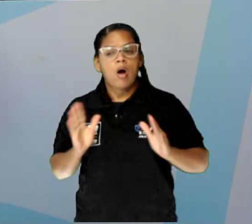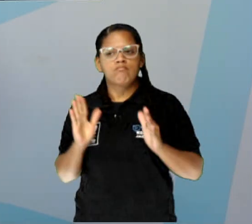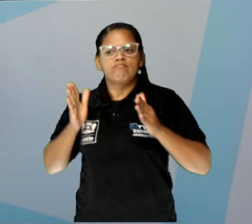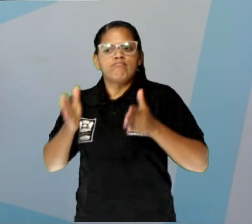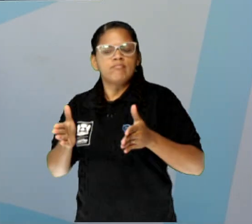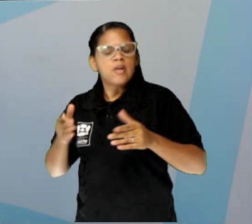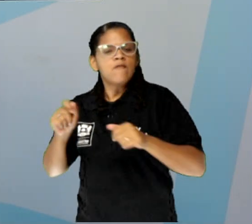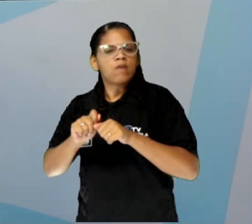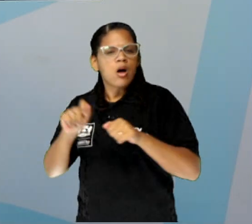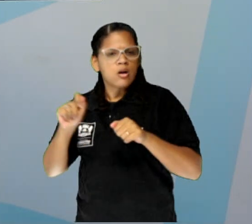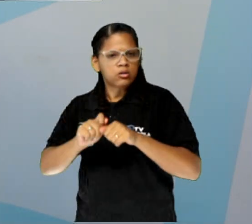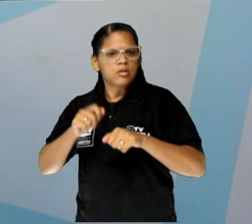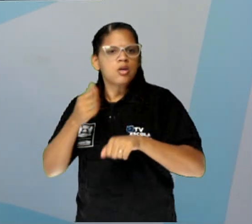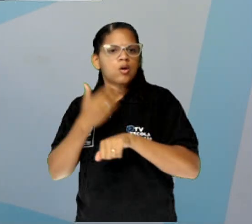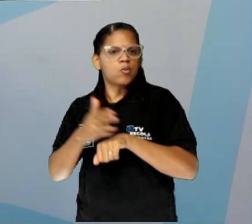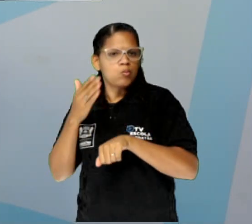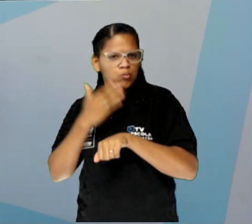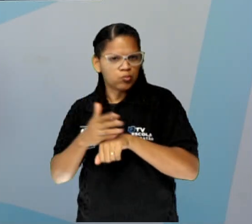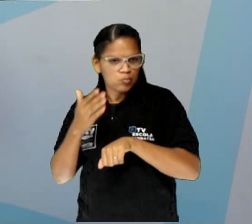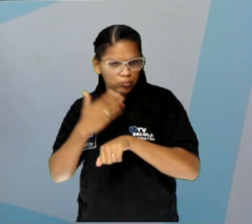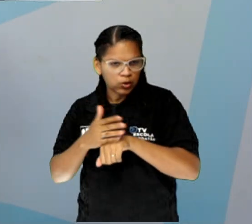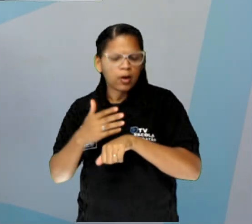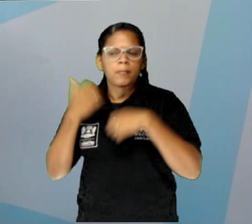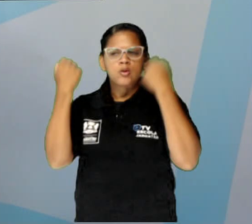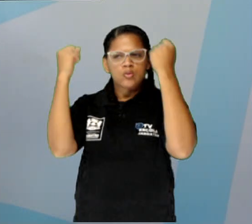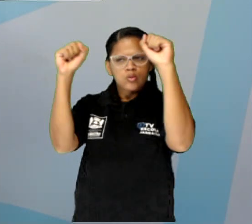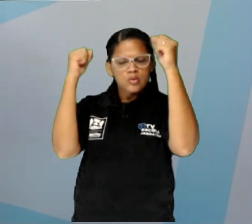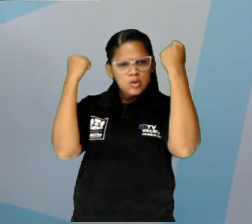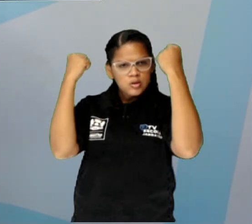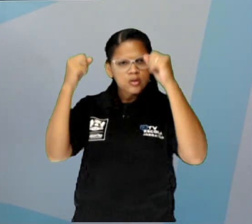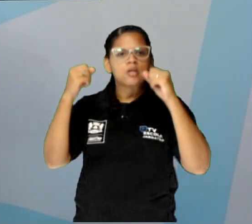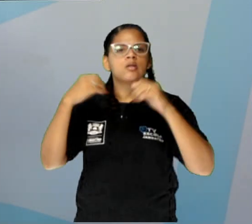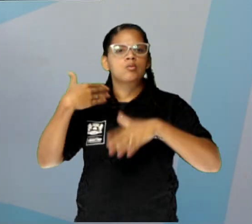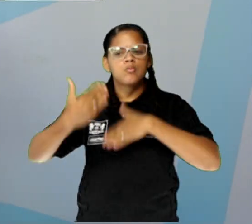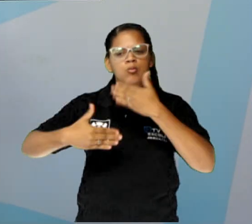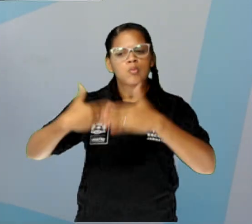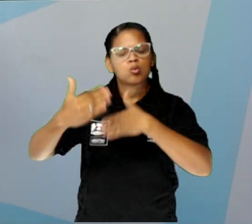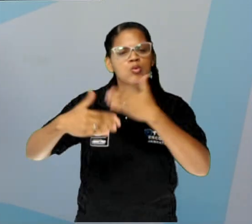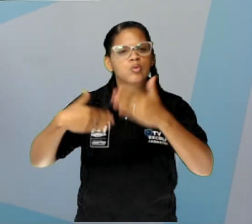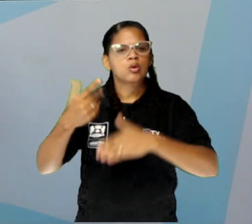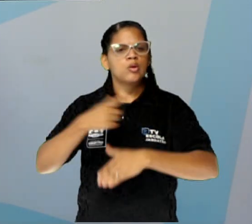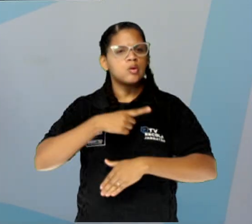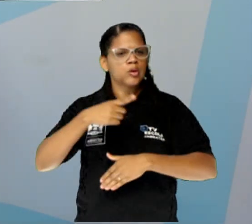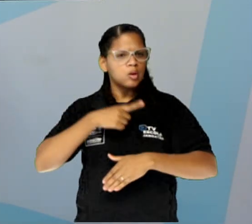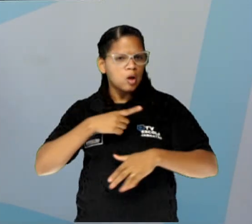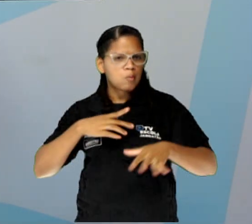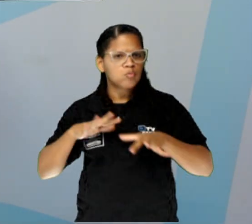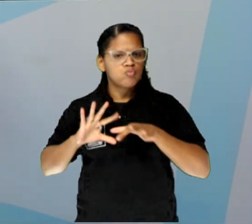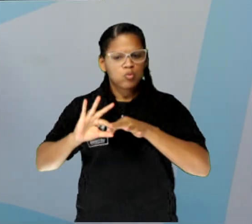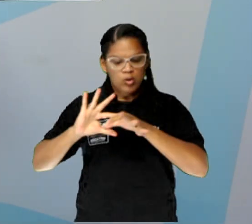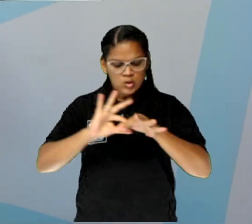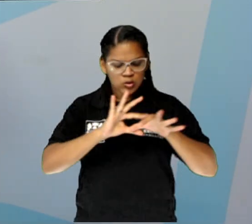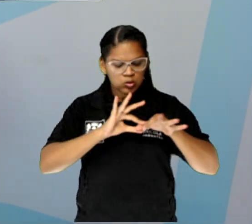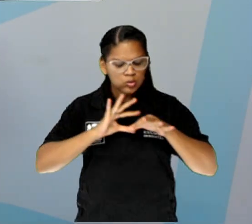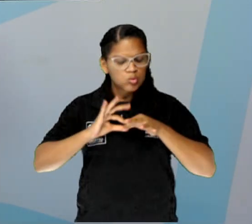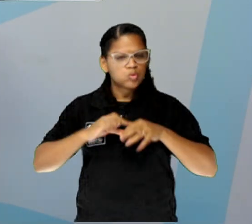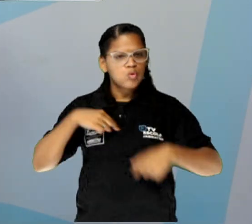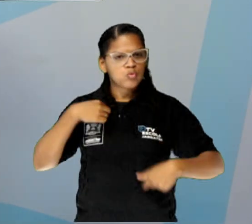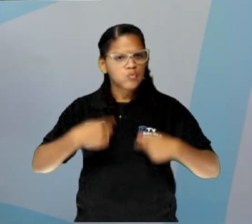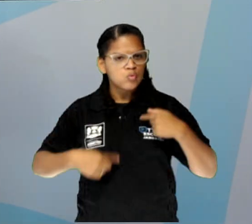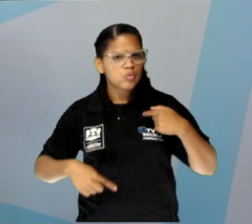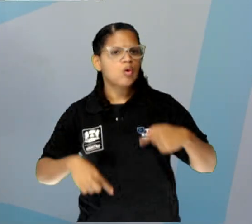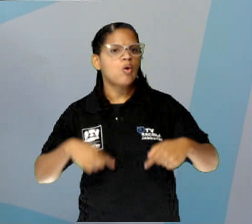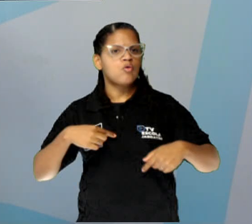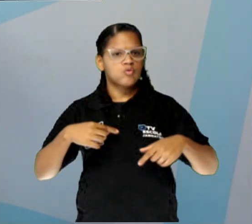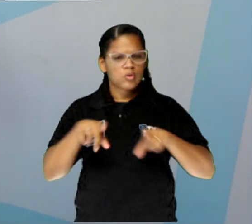a poder realizar um movimento na melhoria que a gente tem na relação fisiológica ou física. E